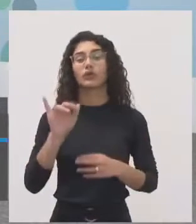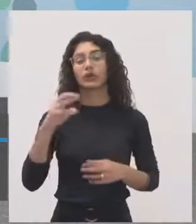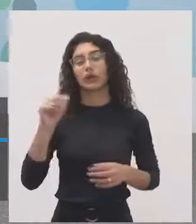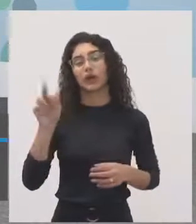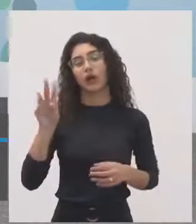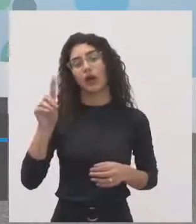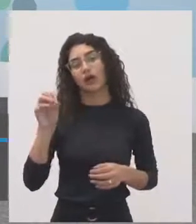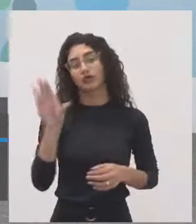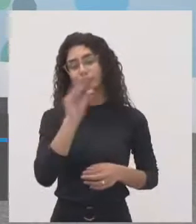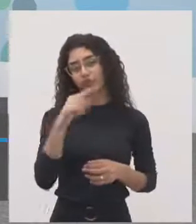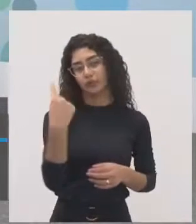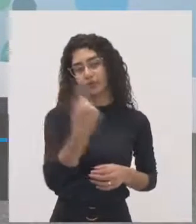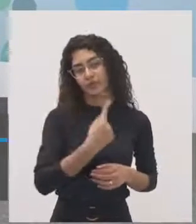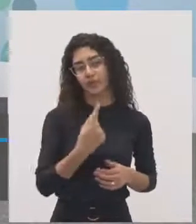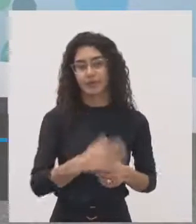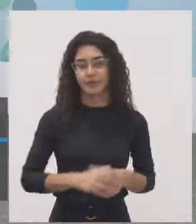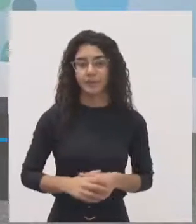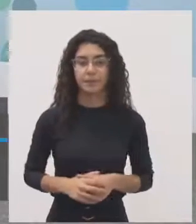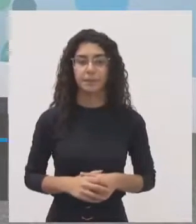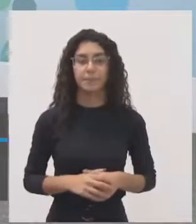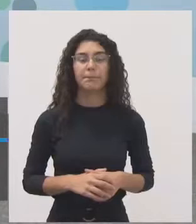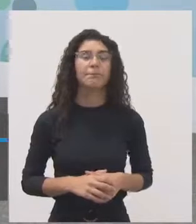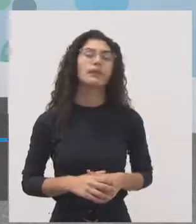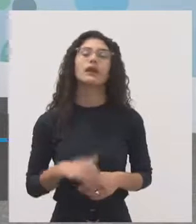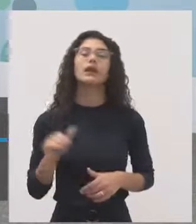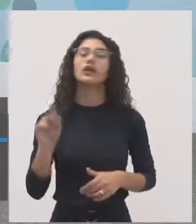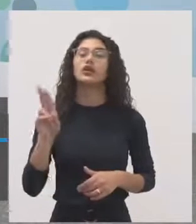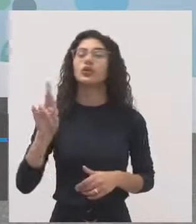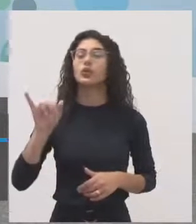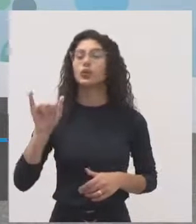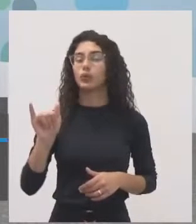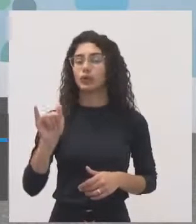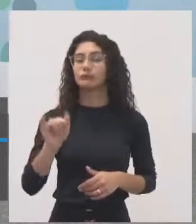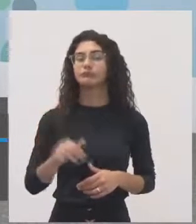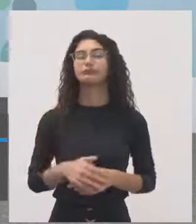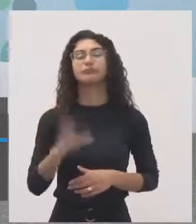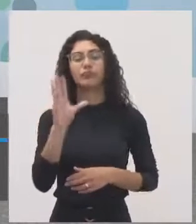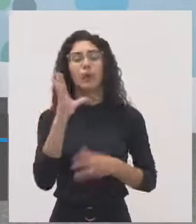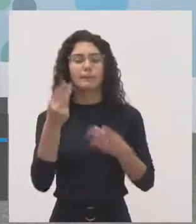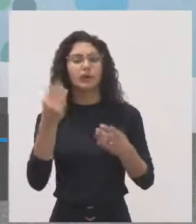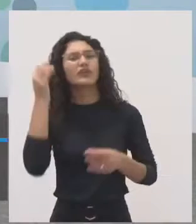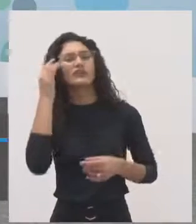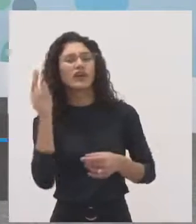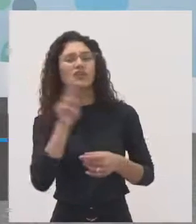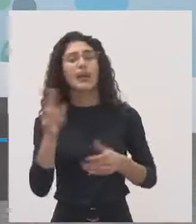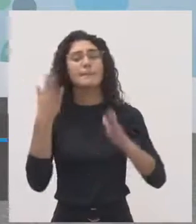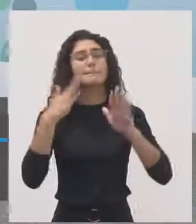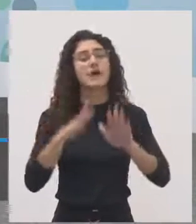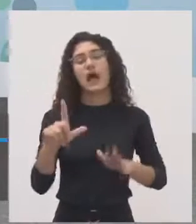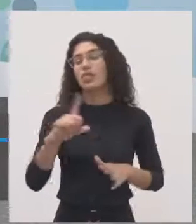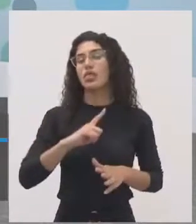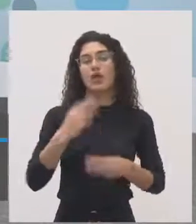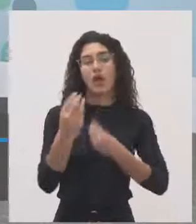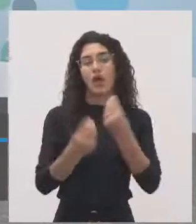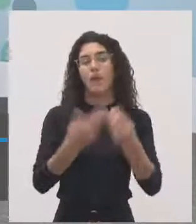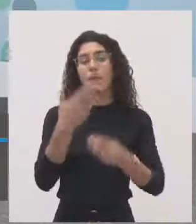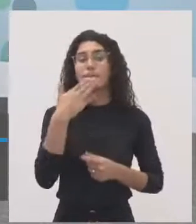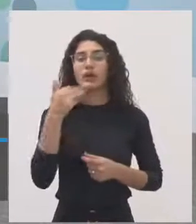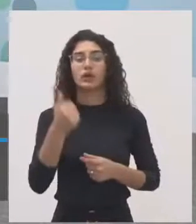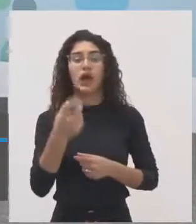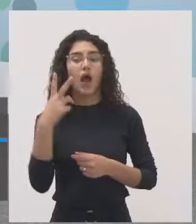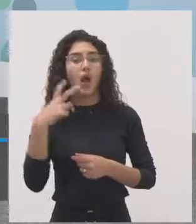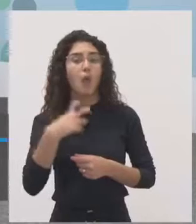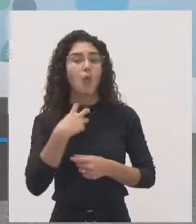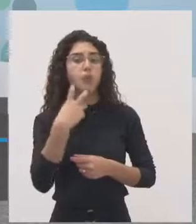nós, tá? O Yuri complementa, o Anchor é muito fácil de usar, mas não permite editar o áudio para melhorar o